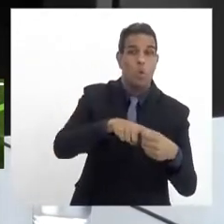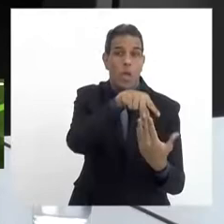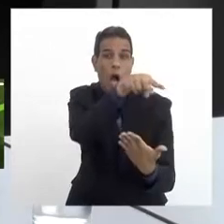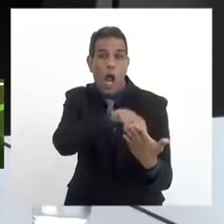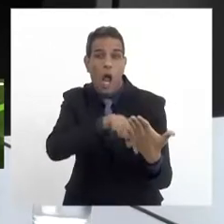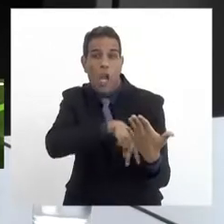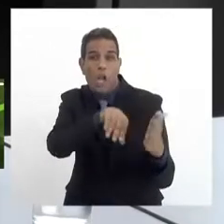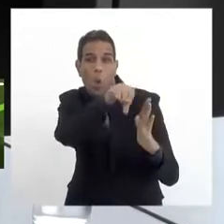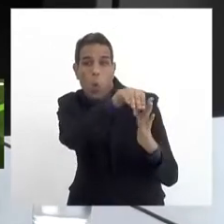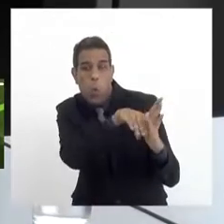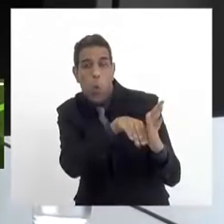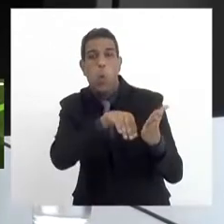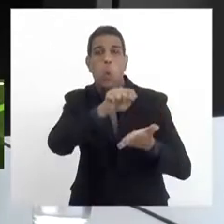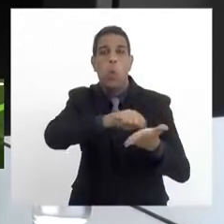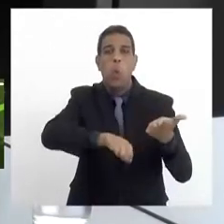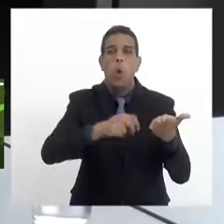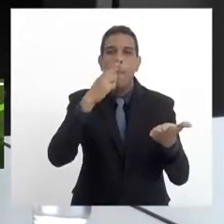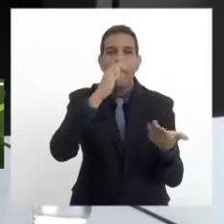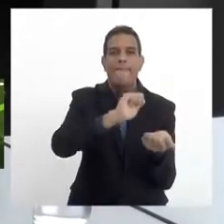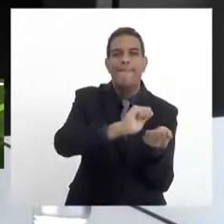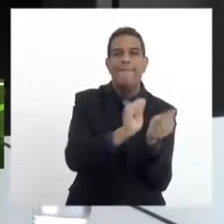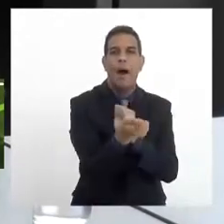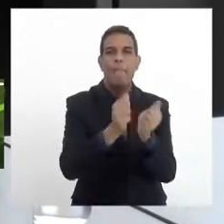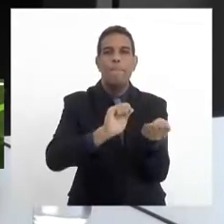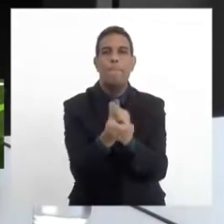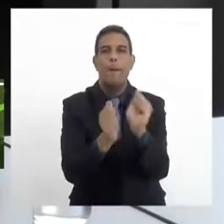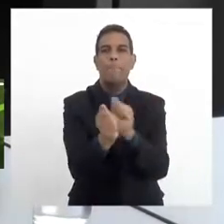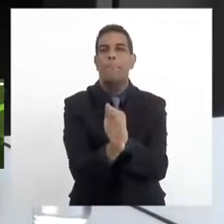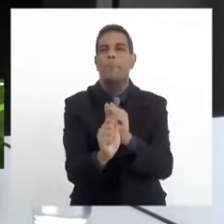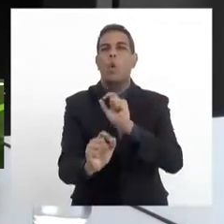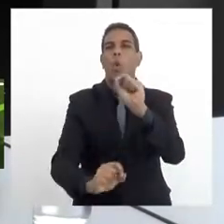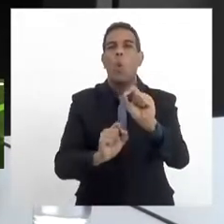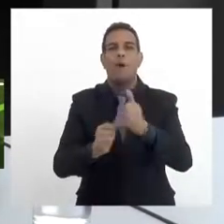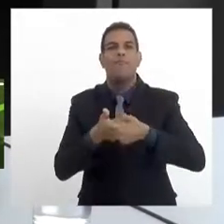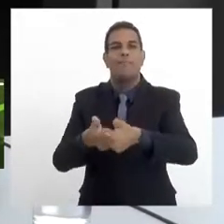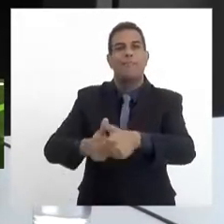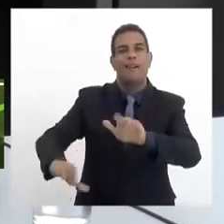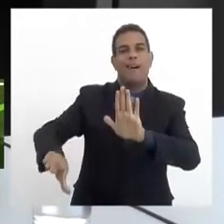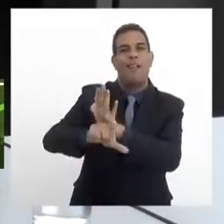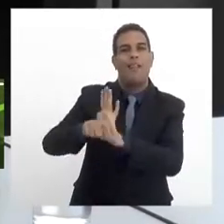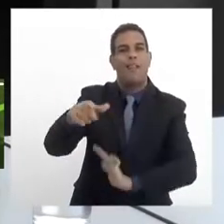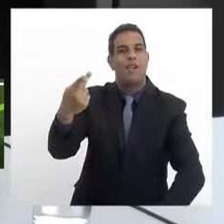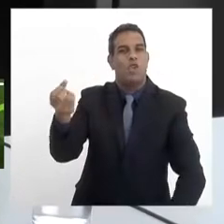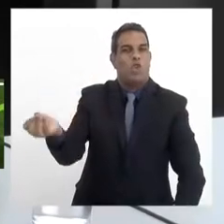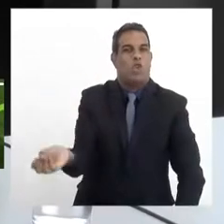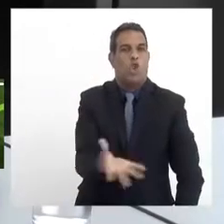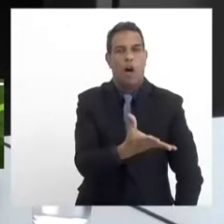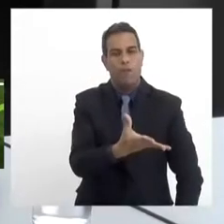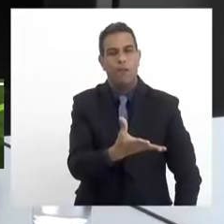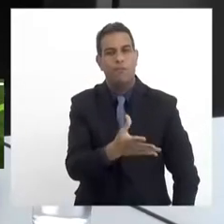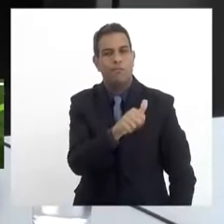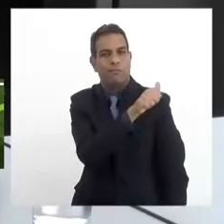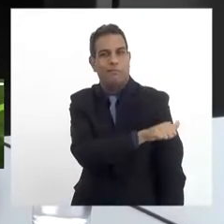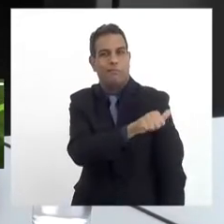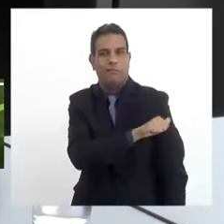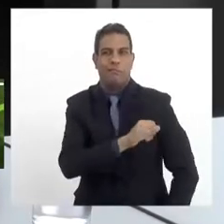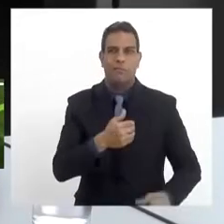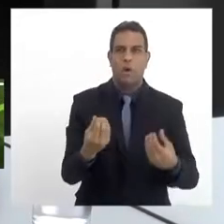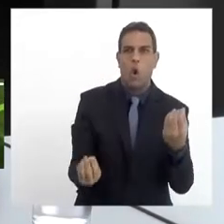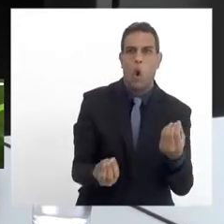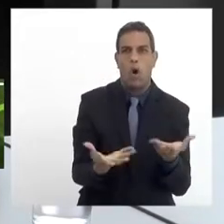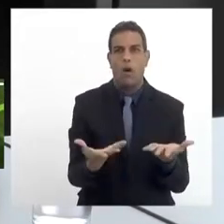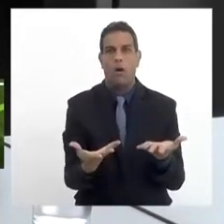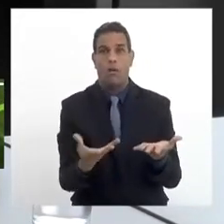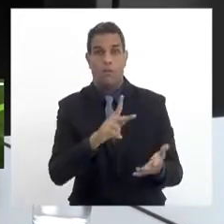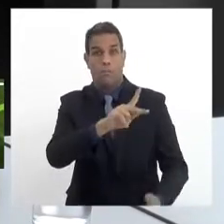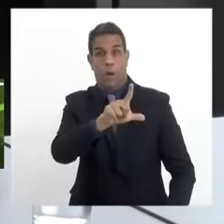todo e adaptar as novas legislações. Né? Porque não é comum, um